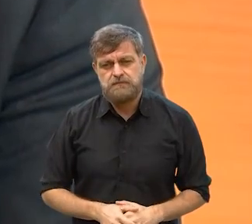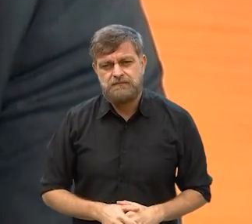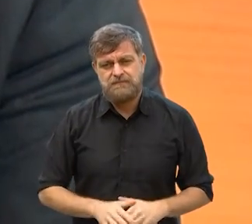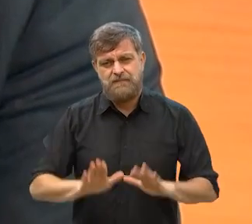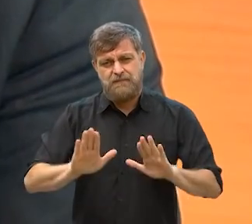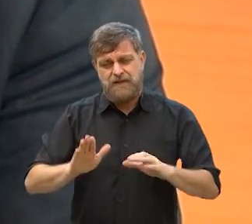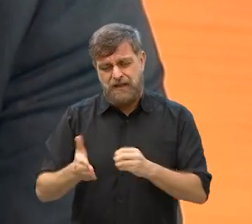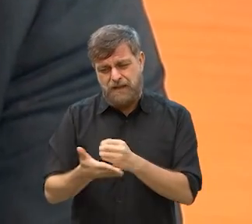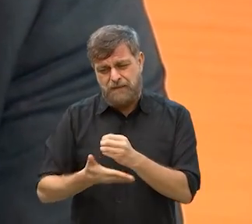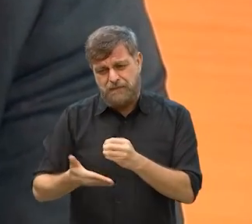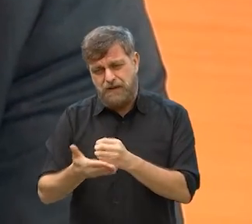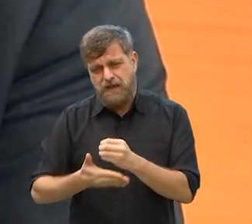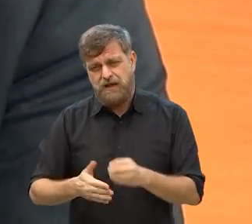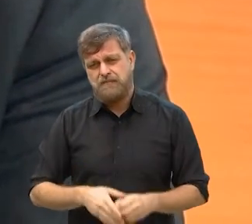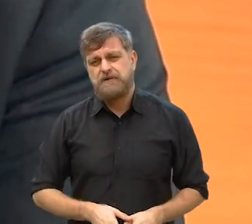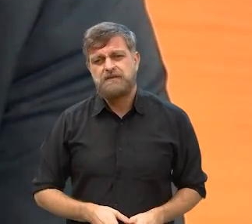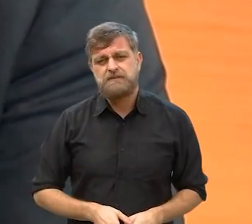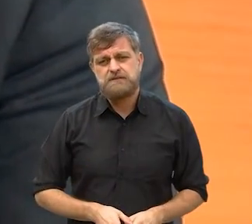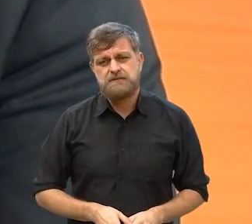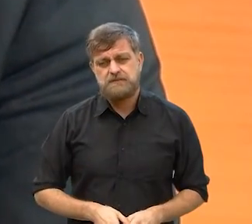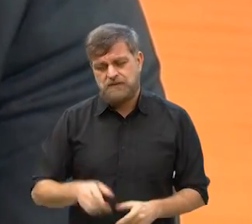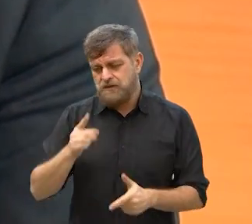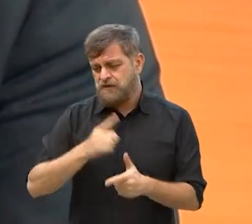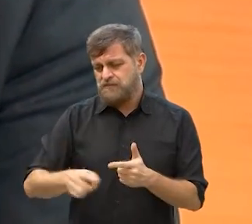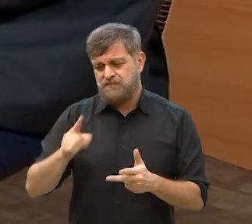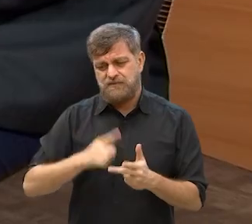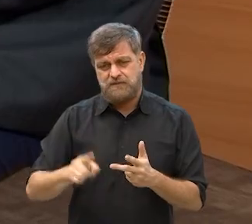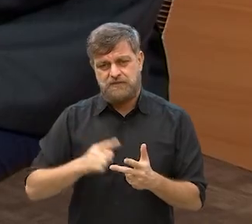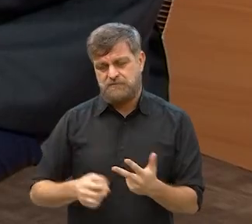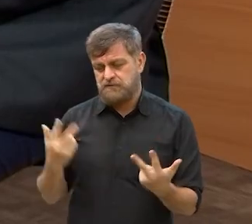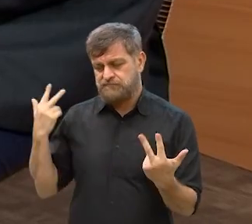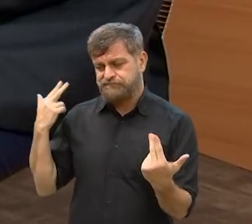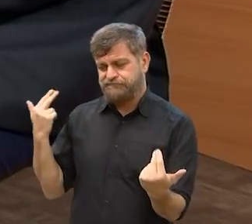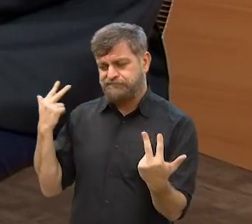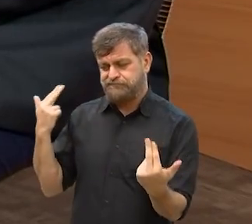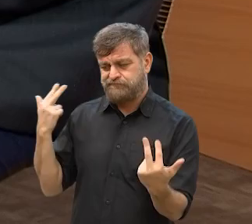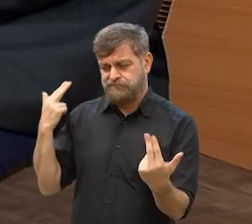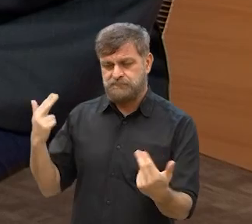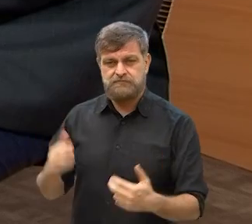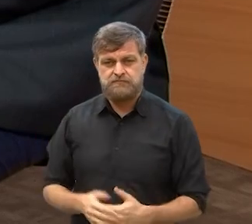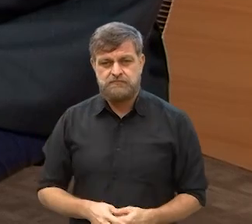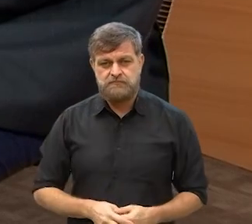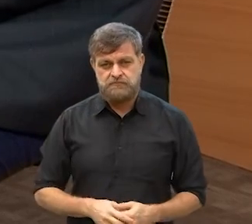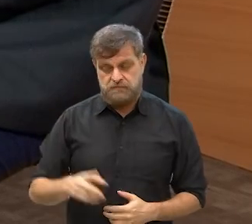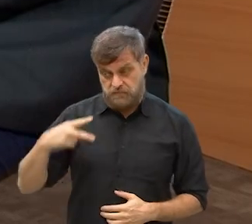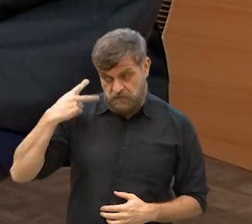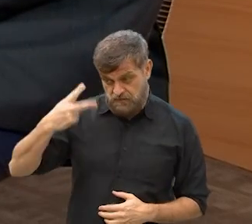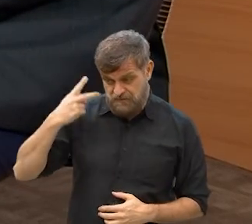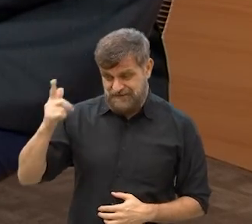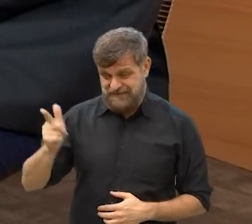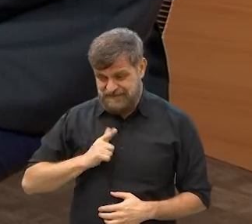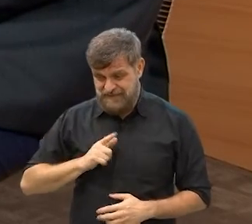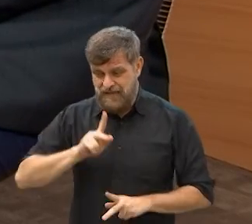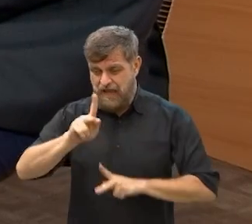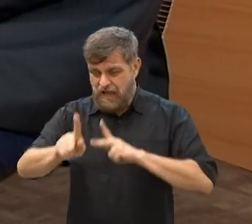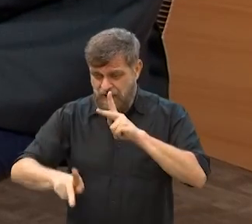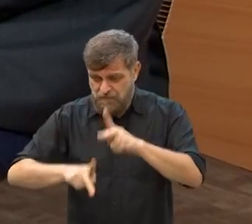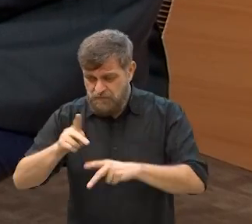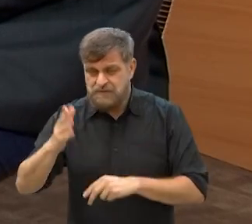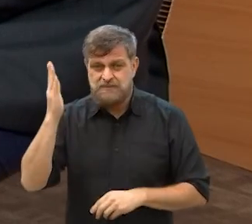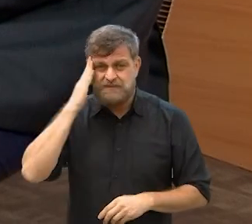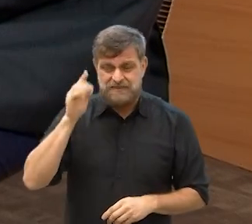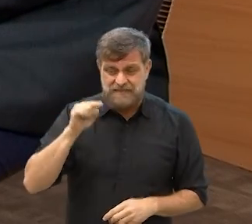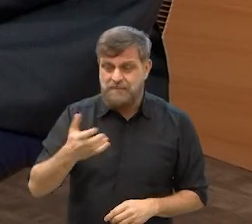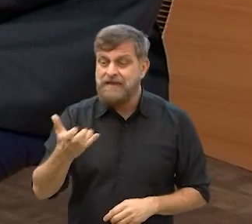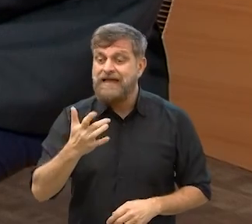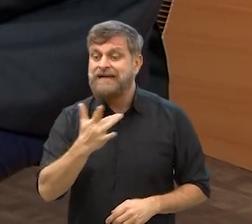Mas, basicamente, os problemas são os mesmos, né? E, vereador, além de toda essa demanda, a população, a gente sabe que